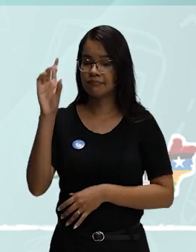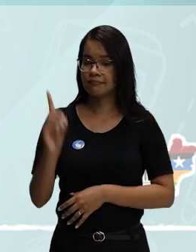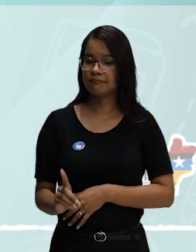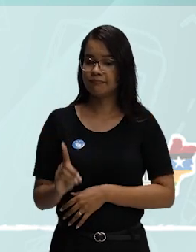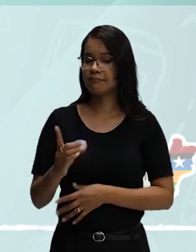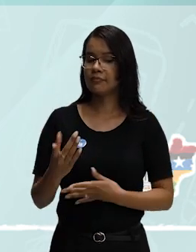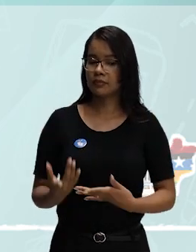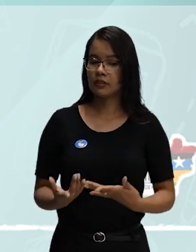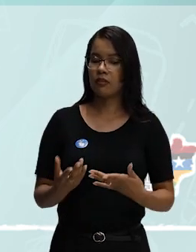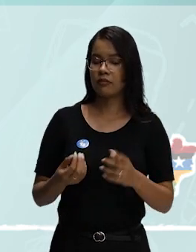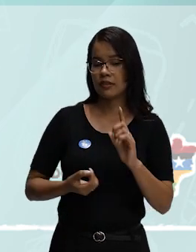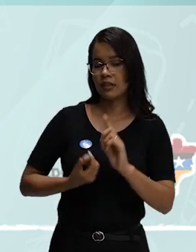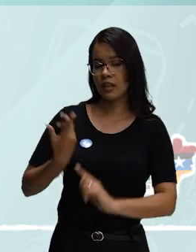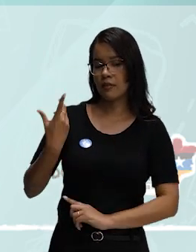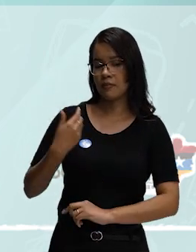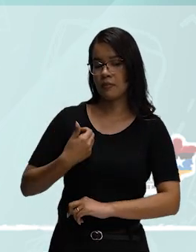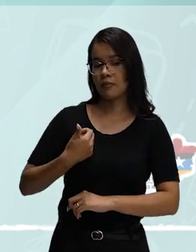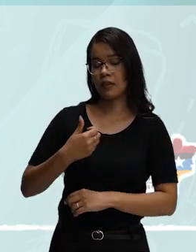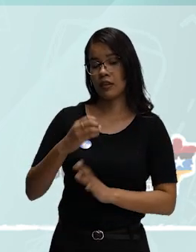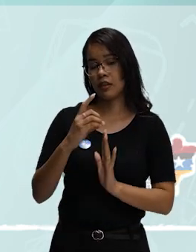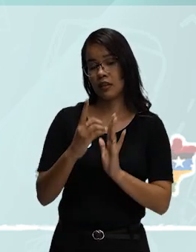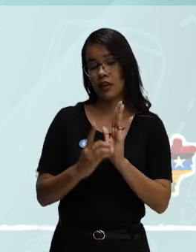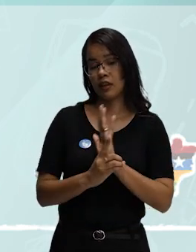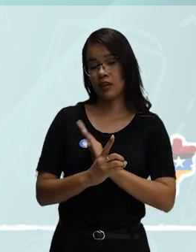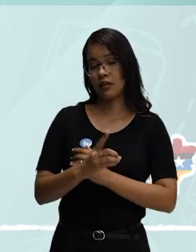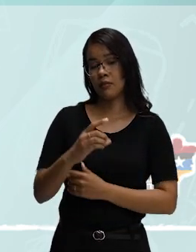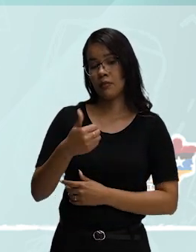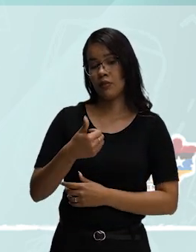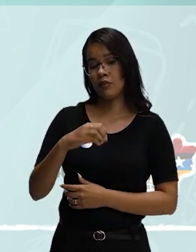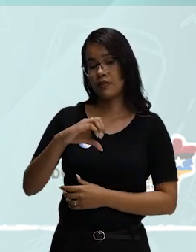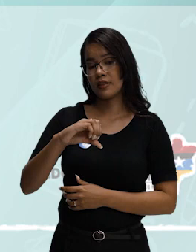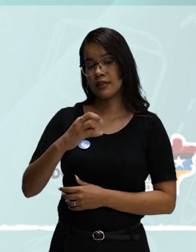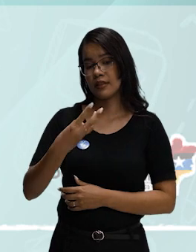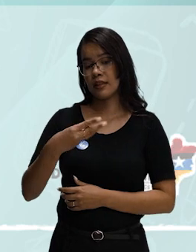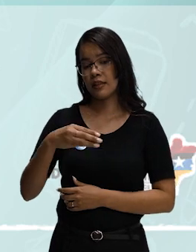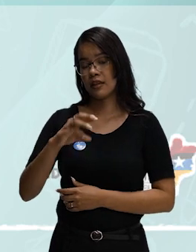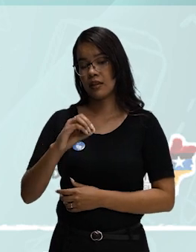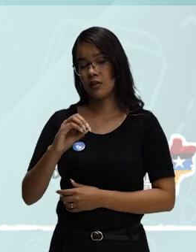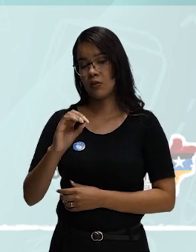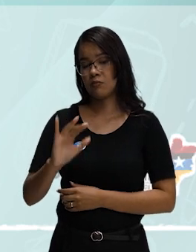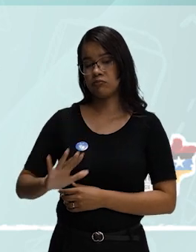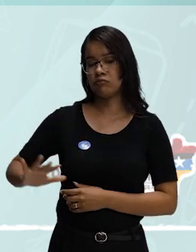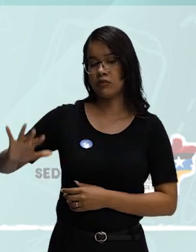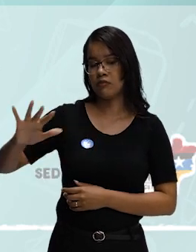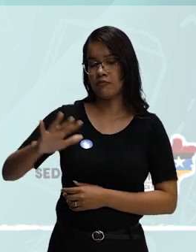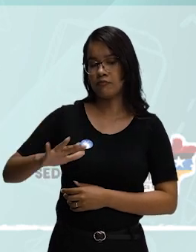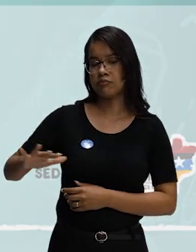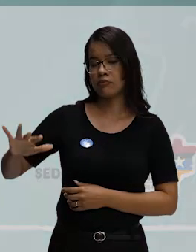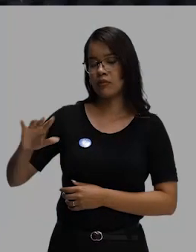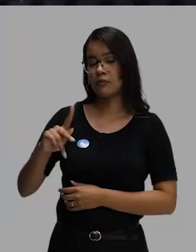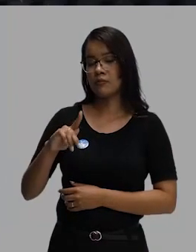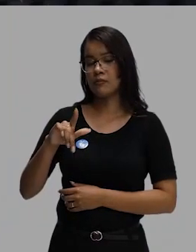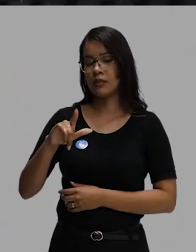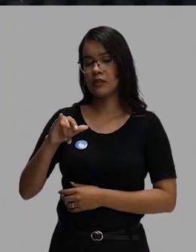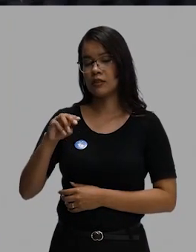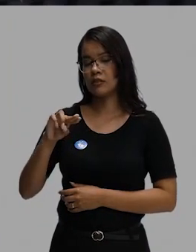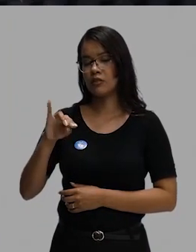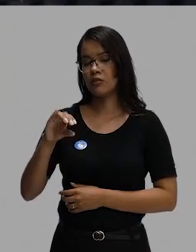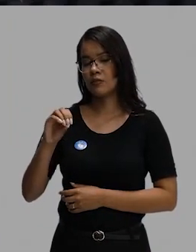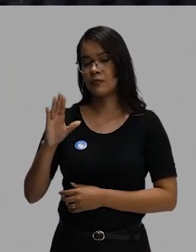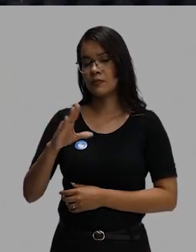da qual sairia na década de 1930 o integralismo de Plínio Salgado. Então, o movimento verde-amarelista,